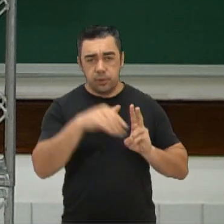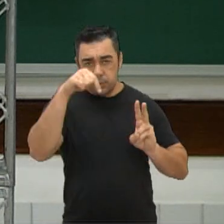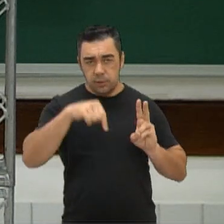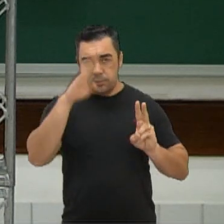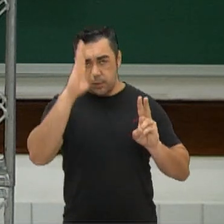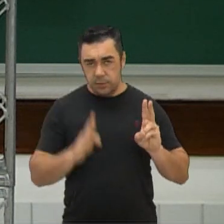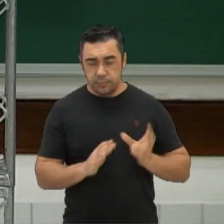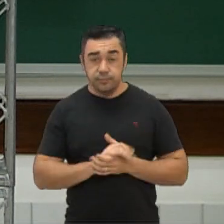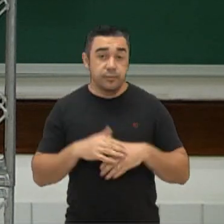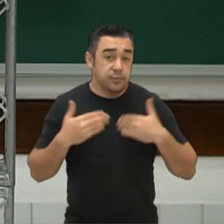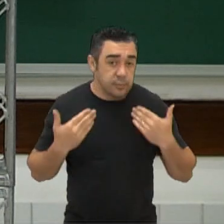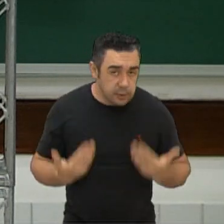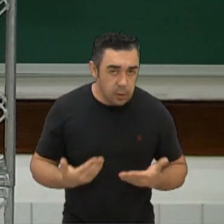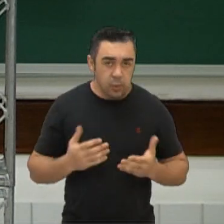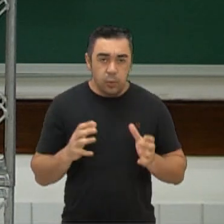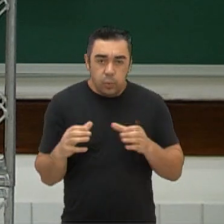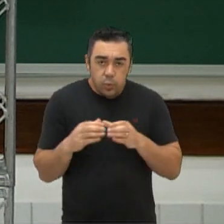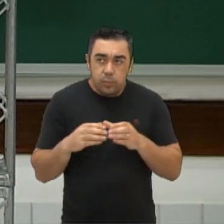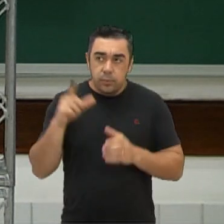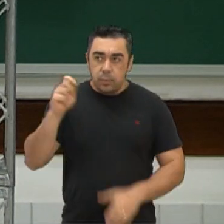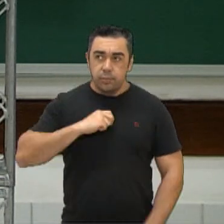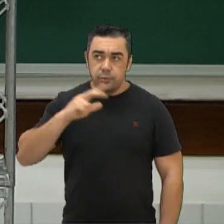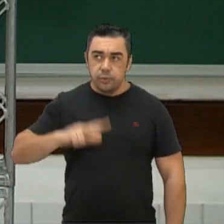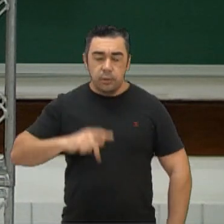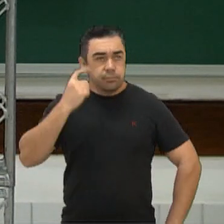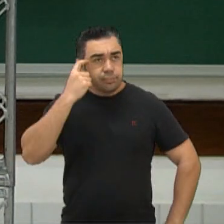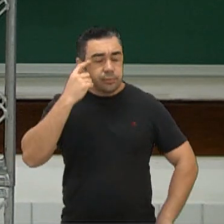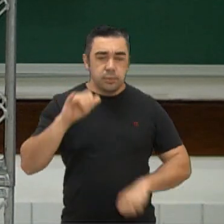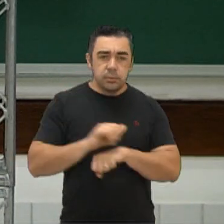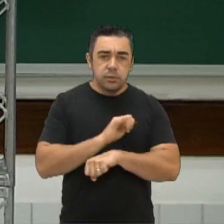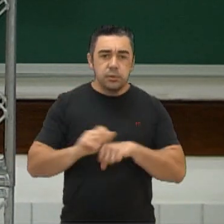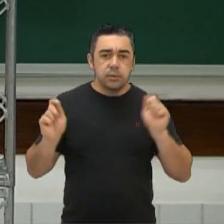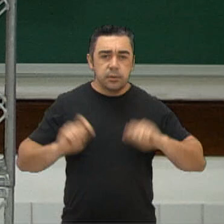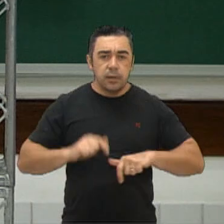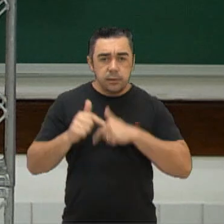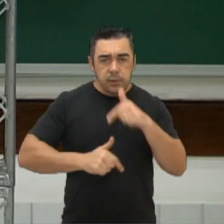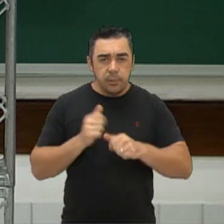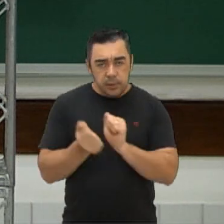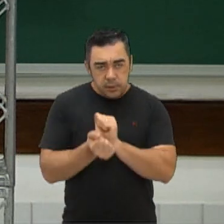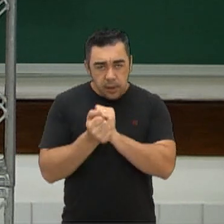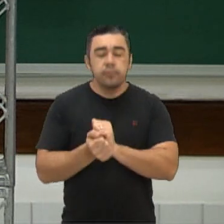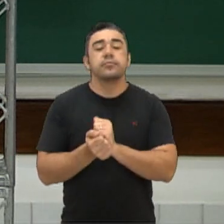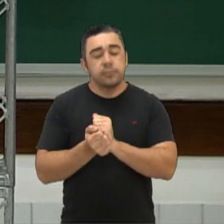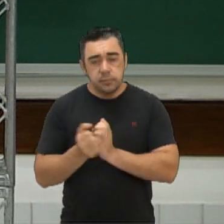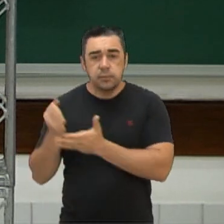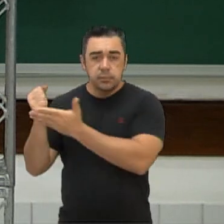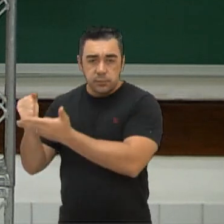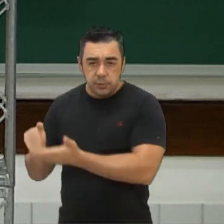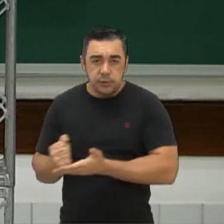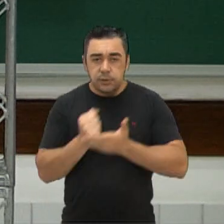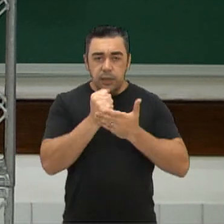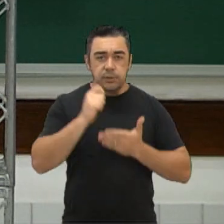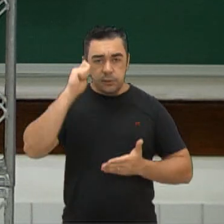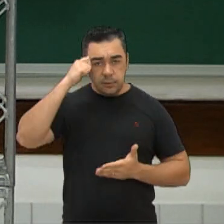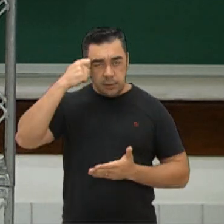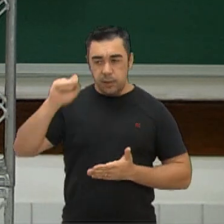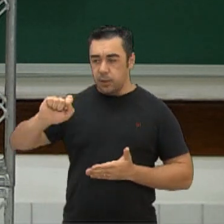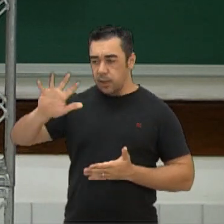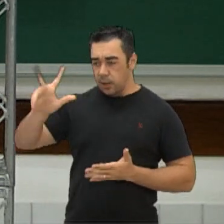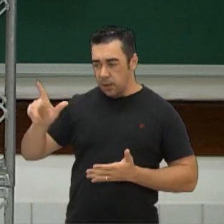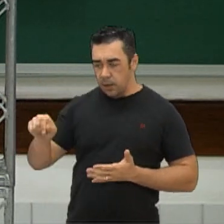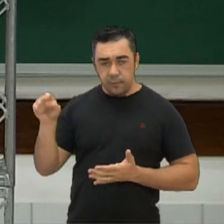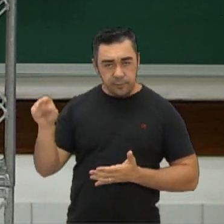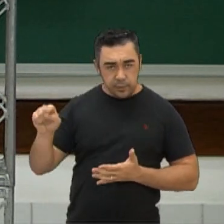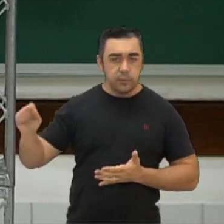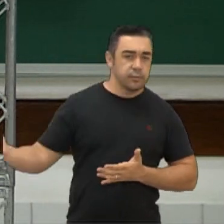a solução encontrada para que você tivesse uma mão de obra escrava foi trazer esses africanos para trabalhar como escravos